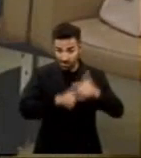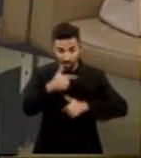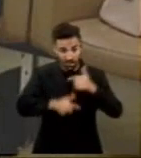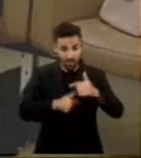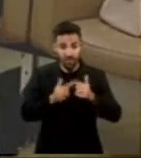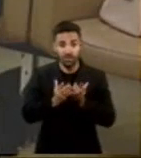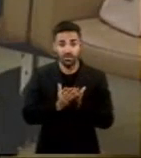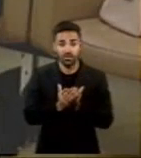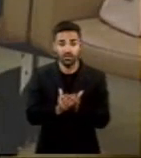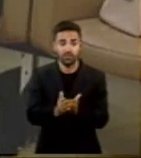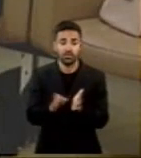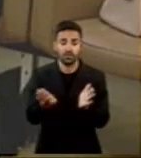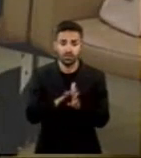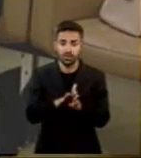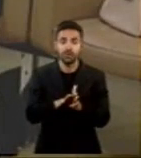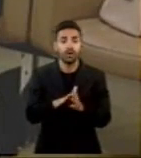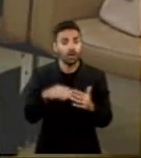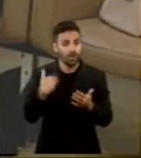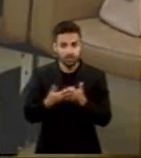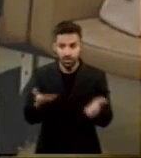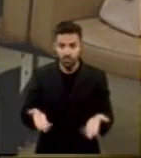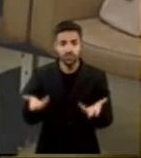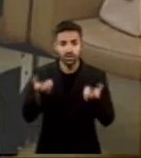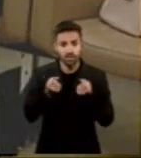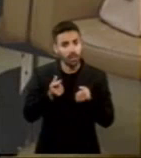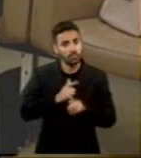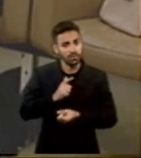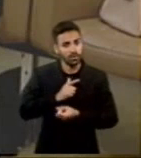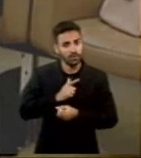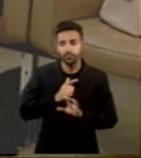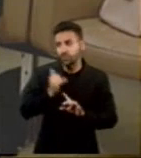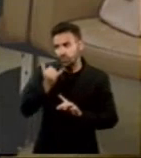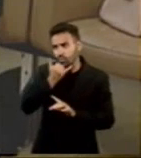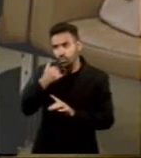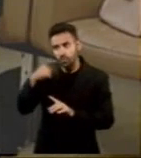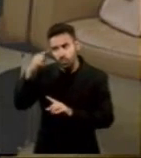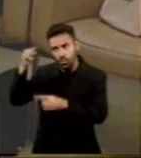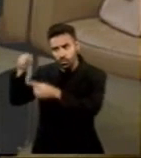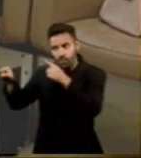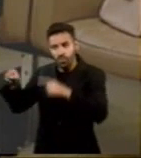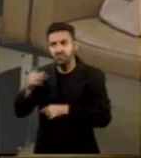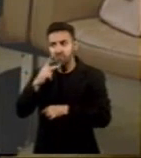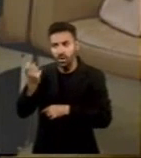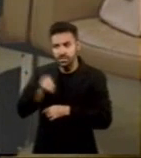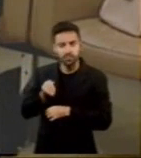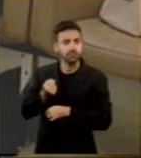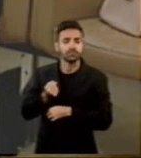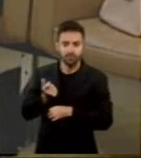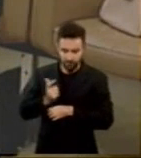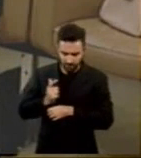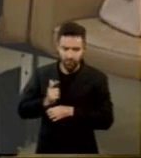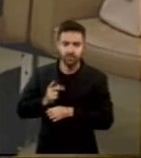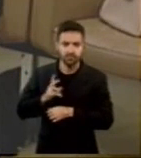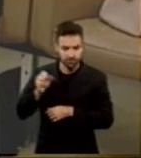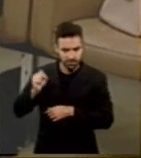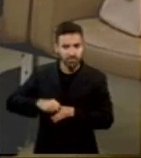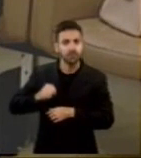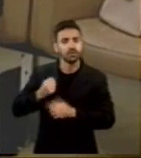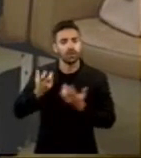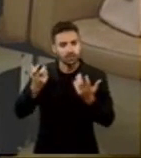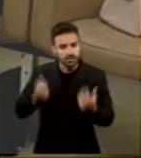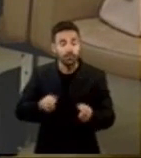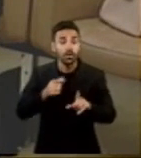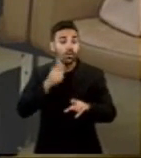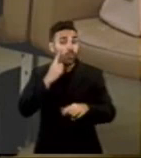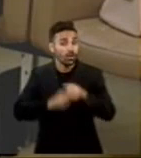vou divergir do colega que disse que eles não recebem, porque eles ainda recebem. O ano passado